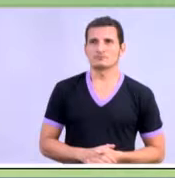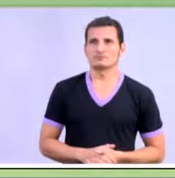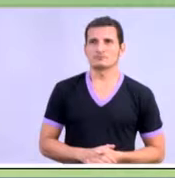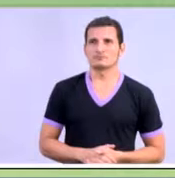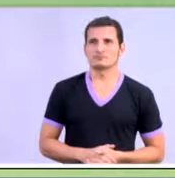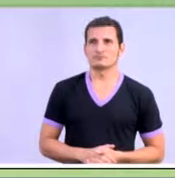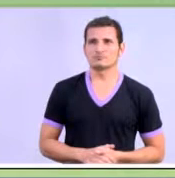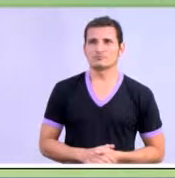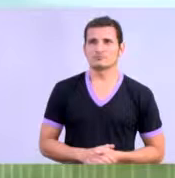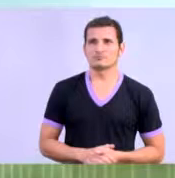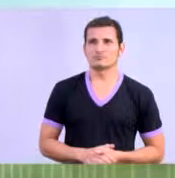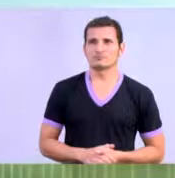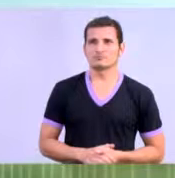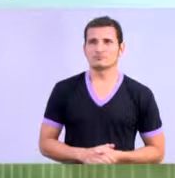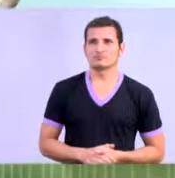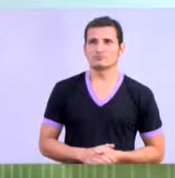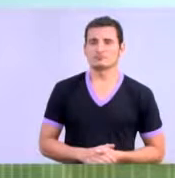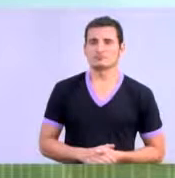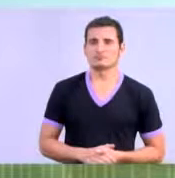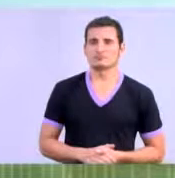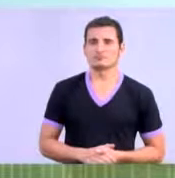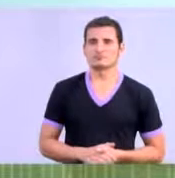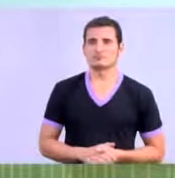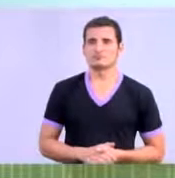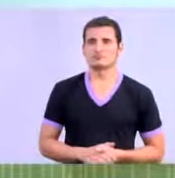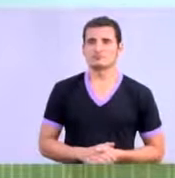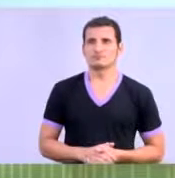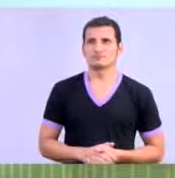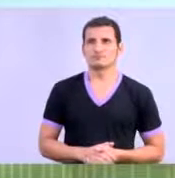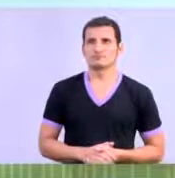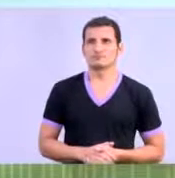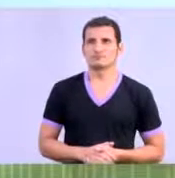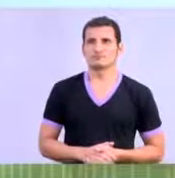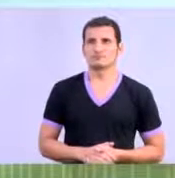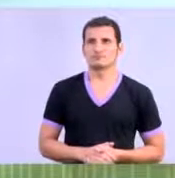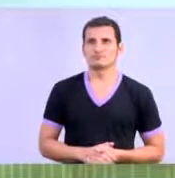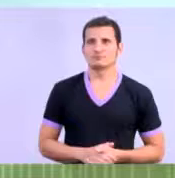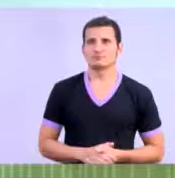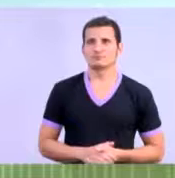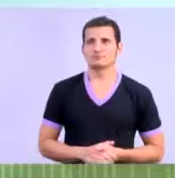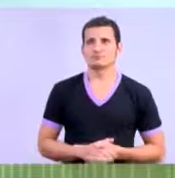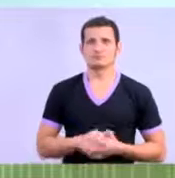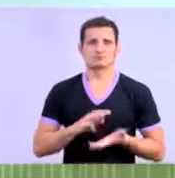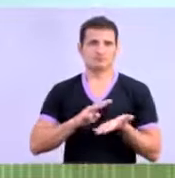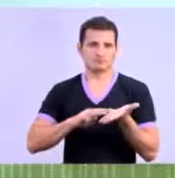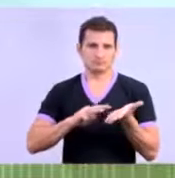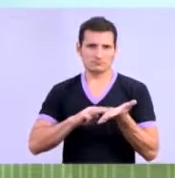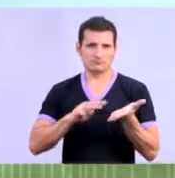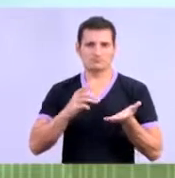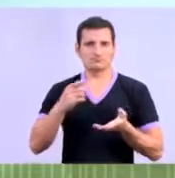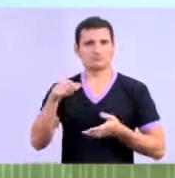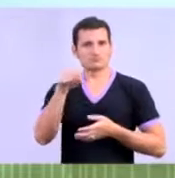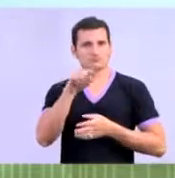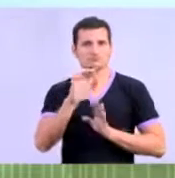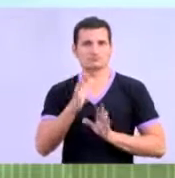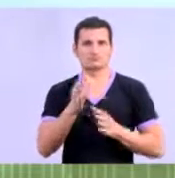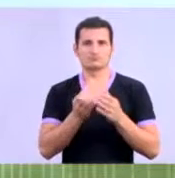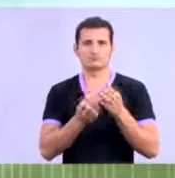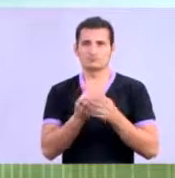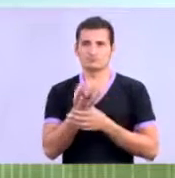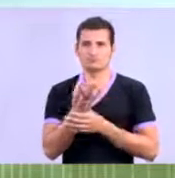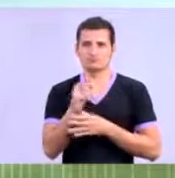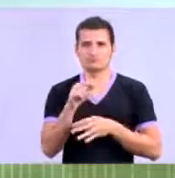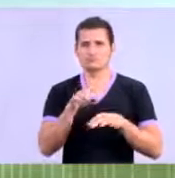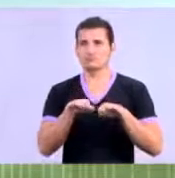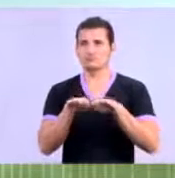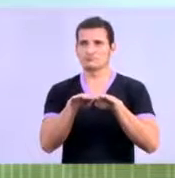Então, voltando aqui para os conceitos, os métodos que vocês já criaram e é o método